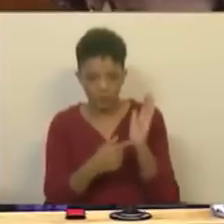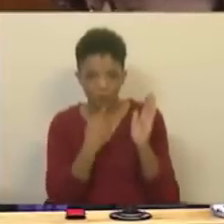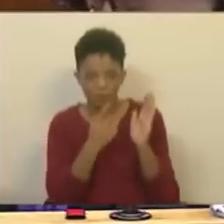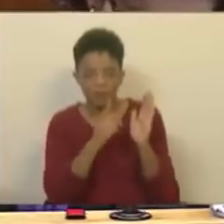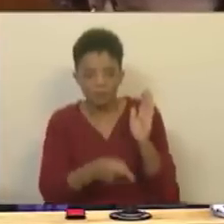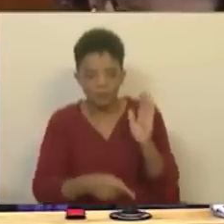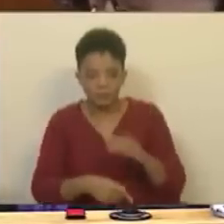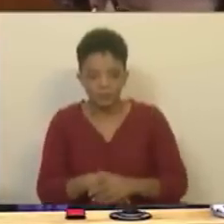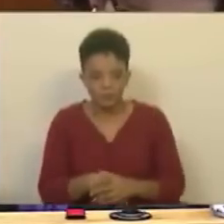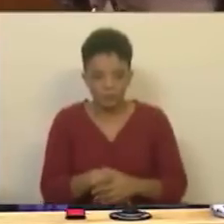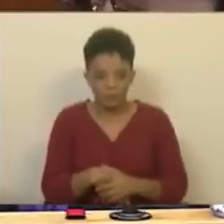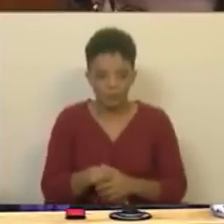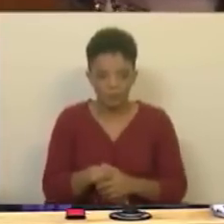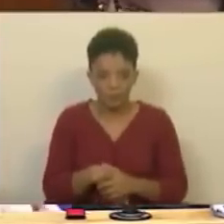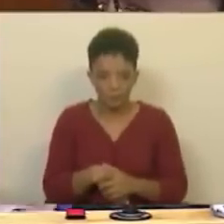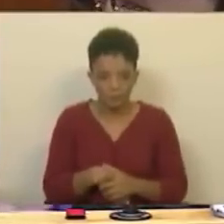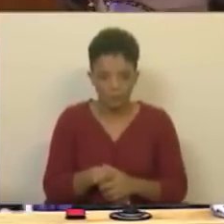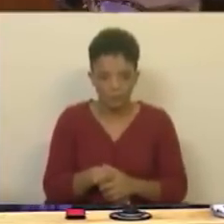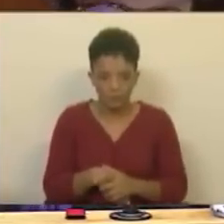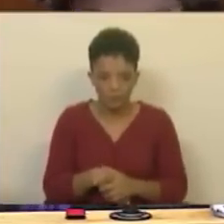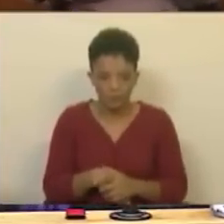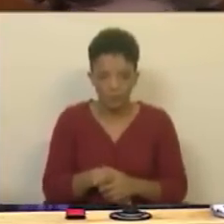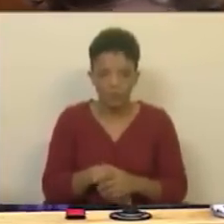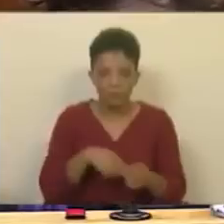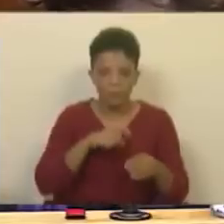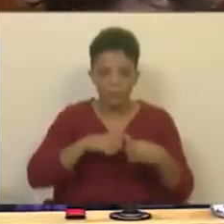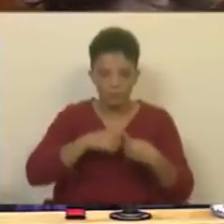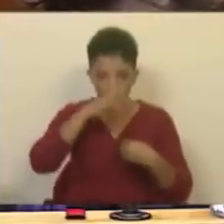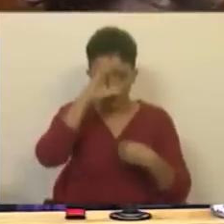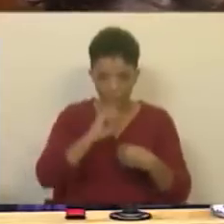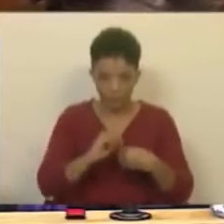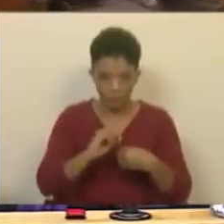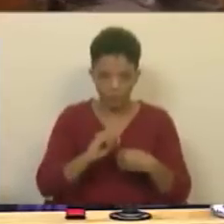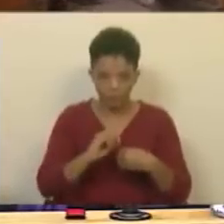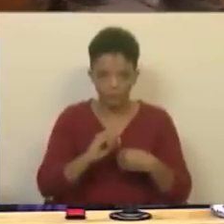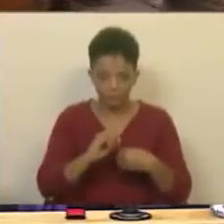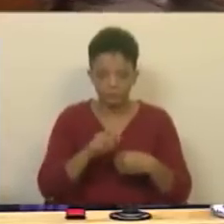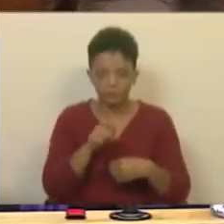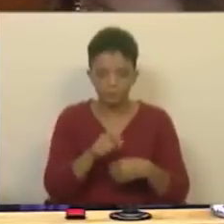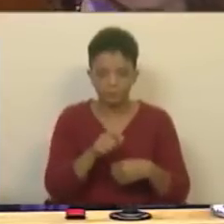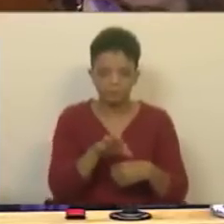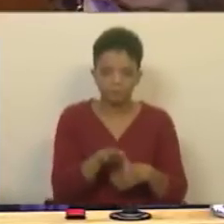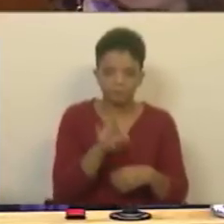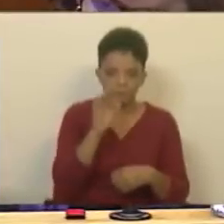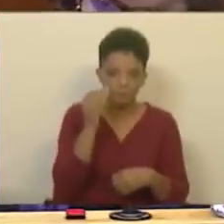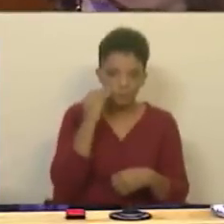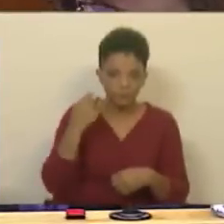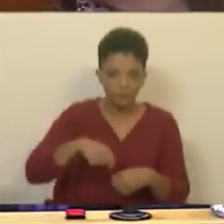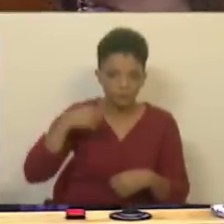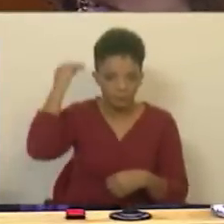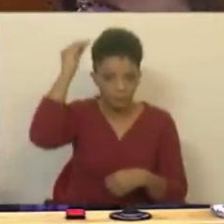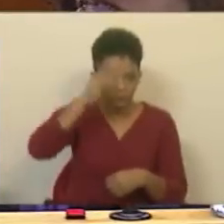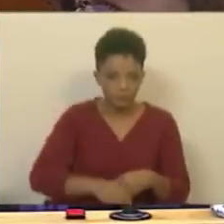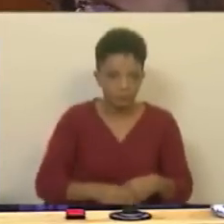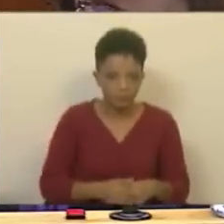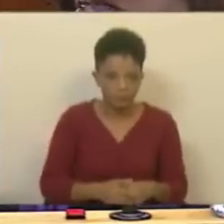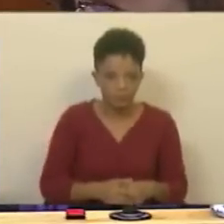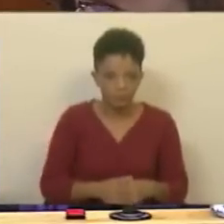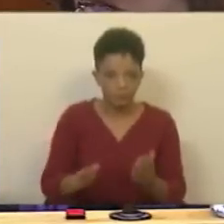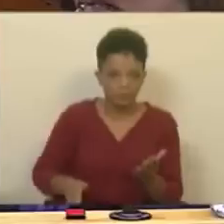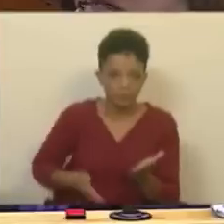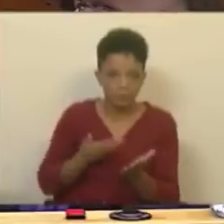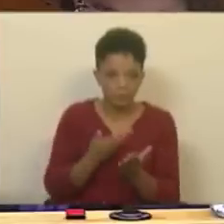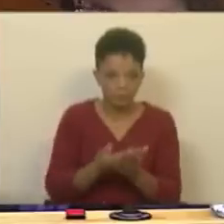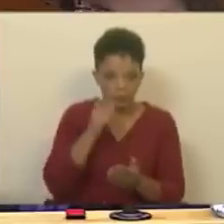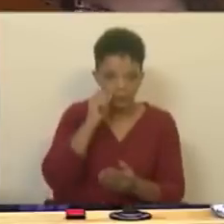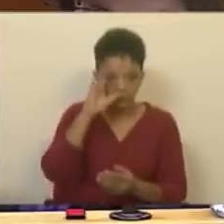que diz é que os restantes membros do governo para além do ministro são nomeados pelo presidente da república sobreposta